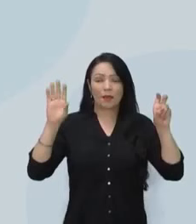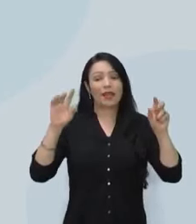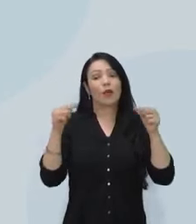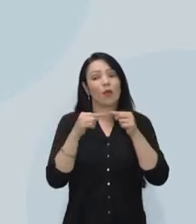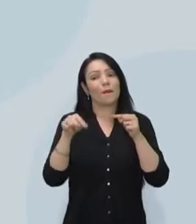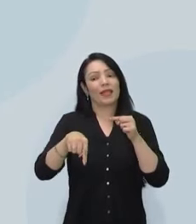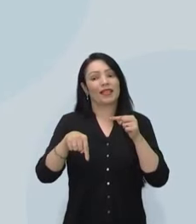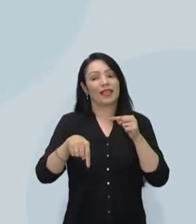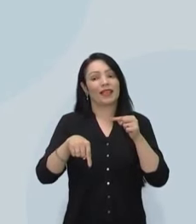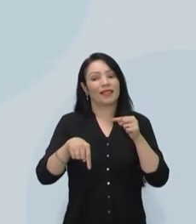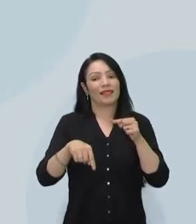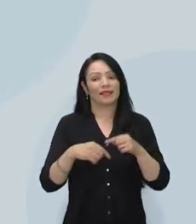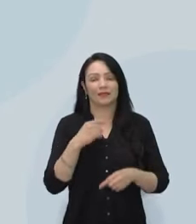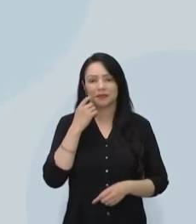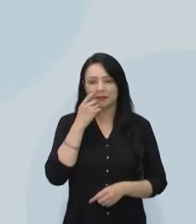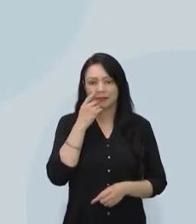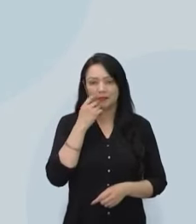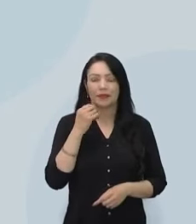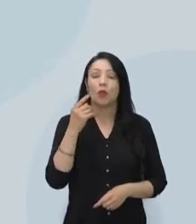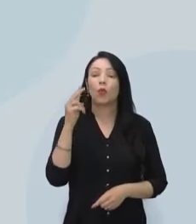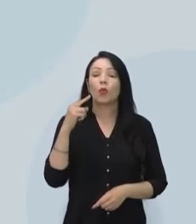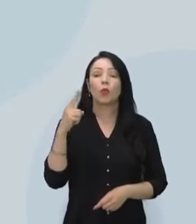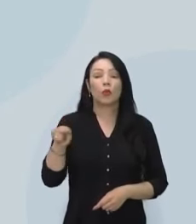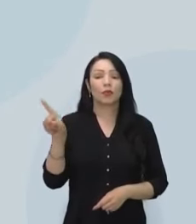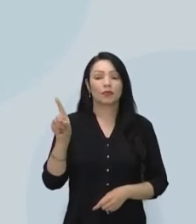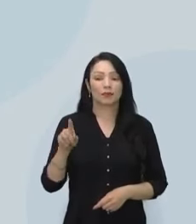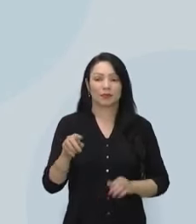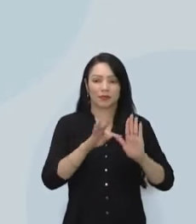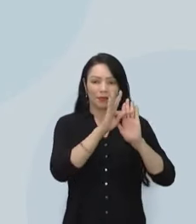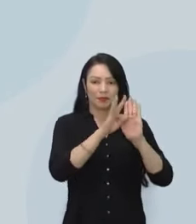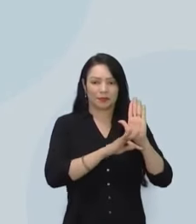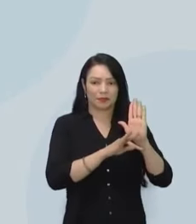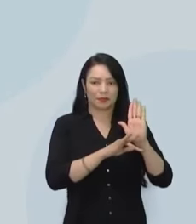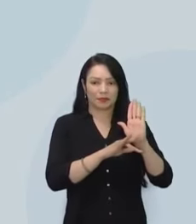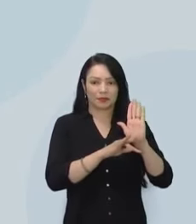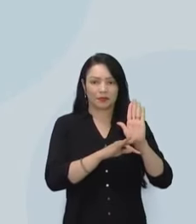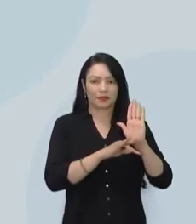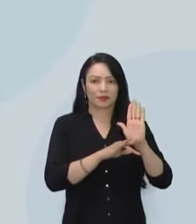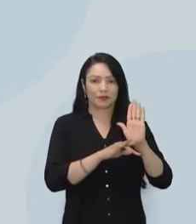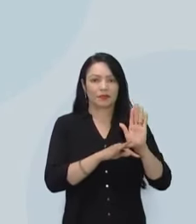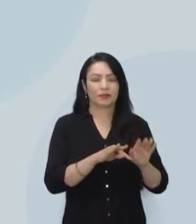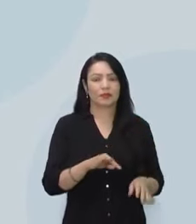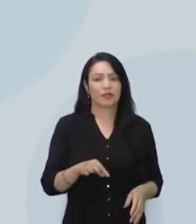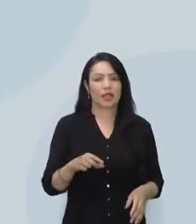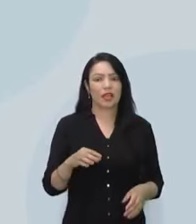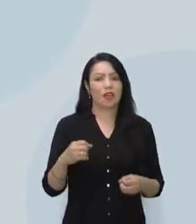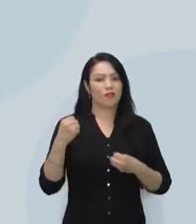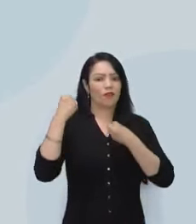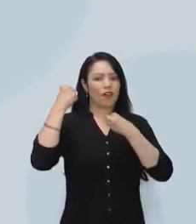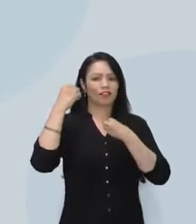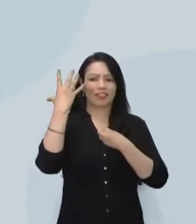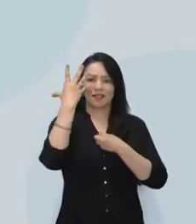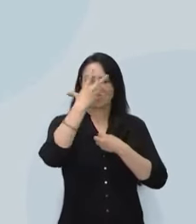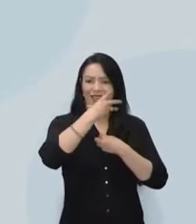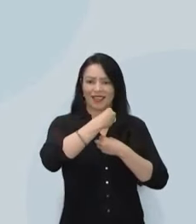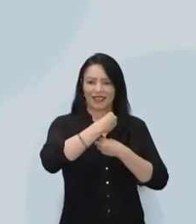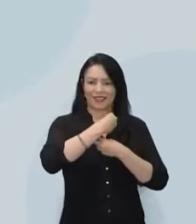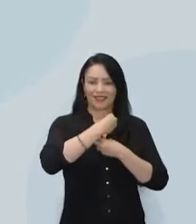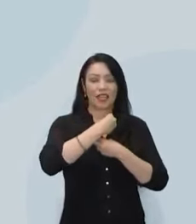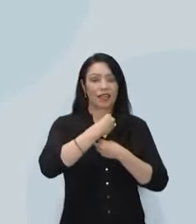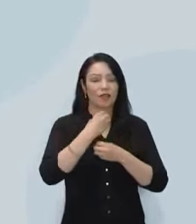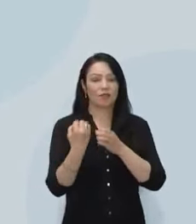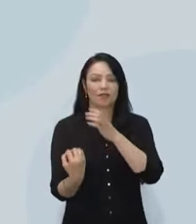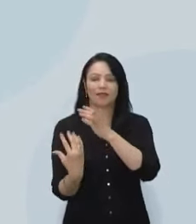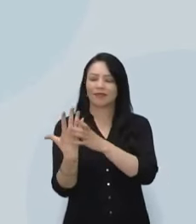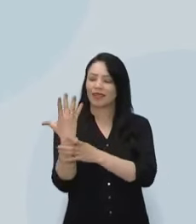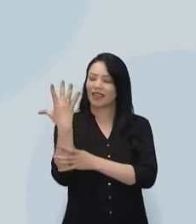caso, ok? O último texto é Forte e Belo do Sertão. Uma planta que dá flor